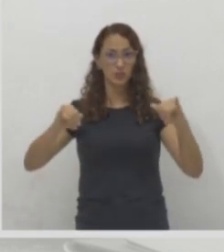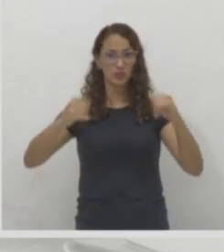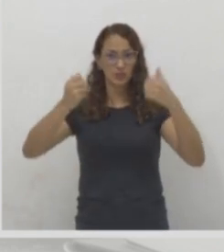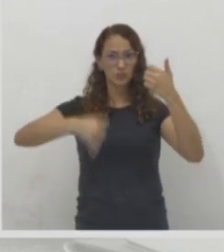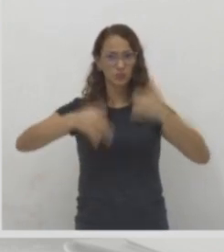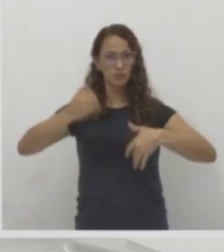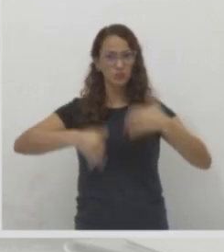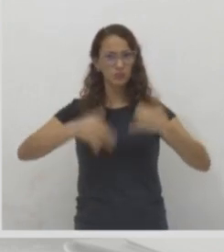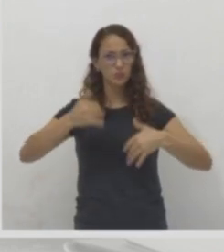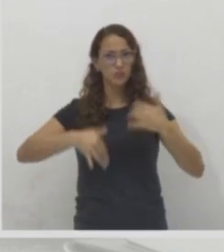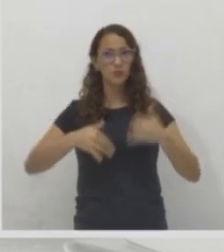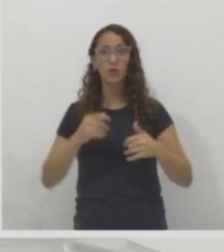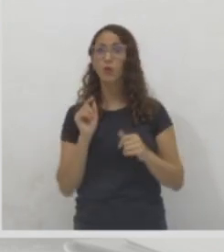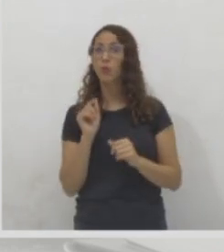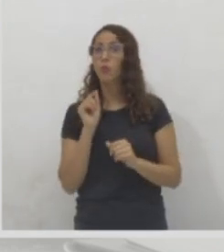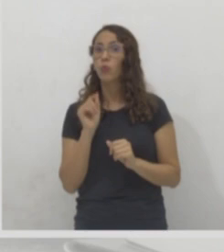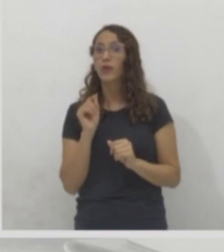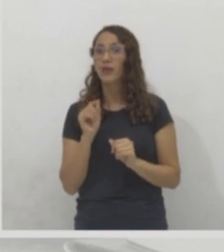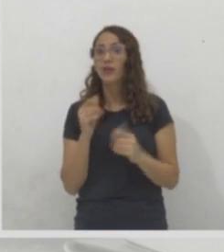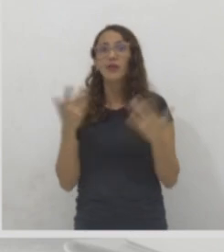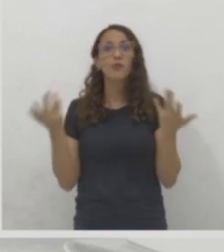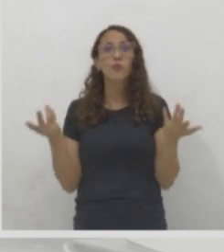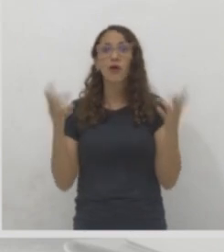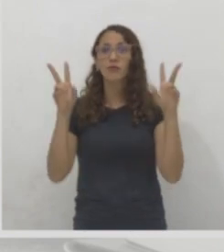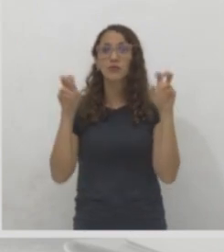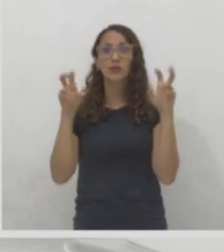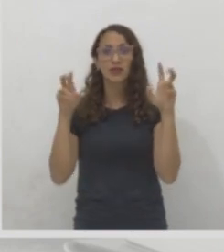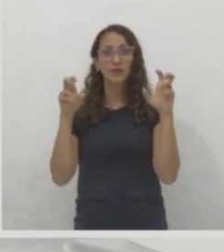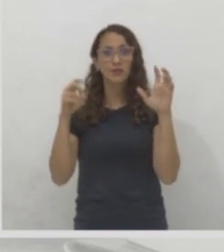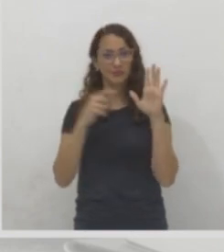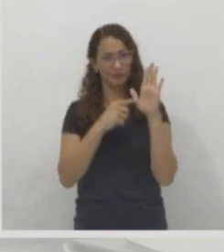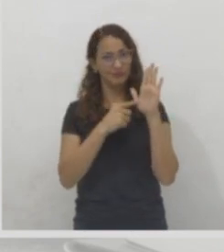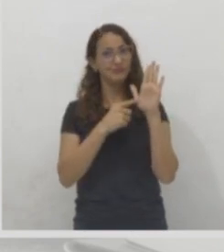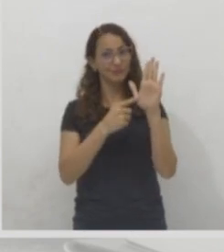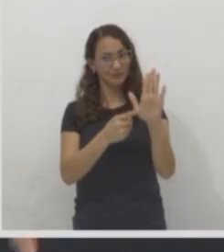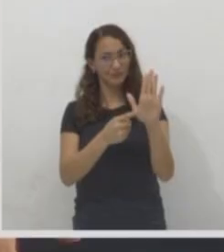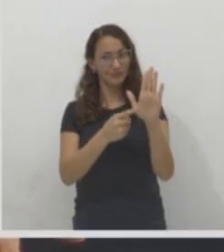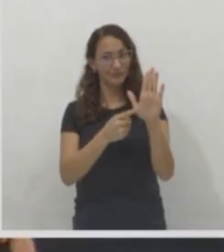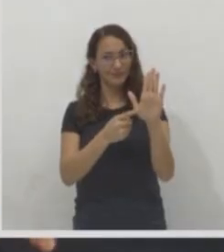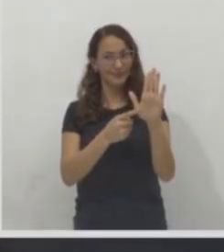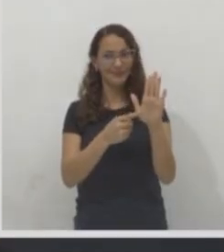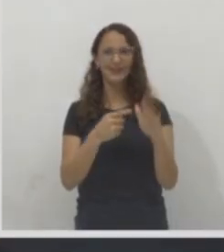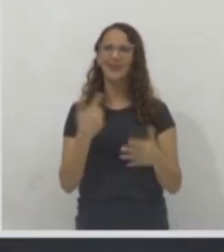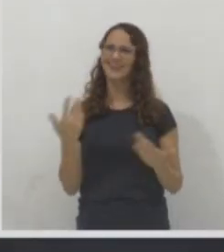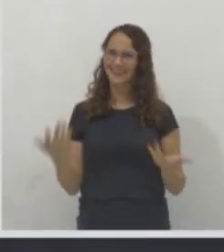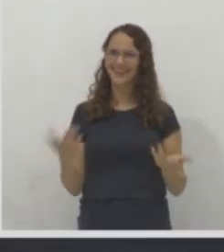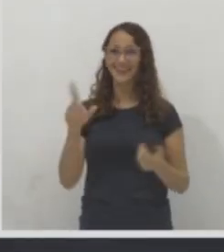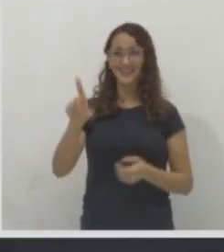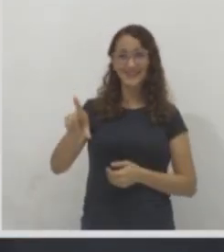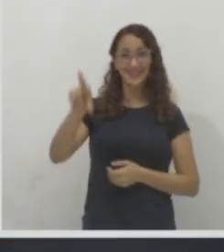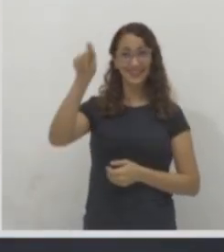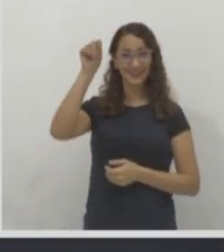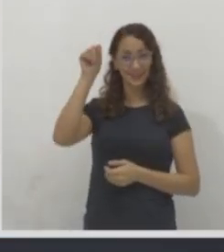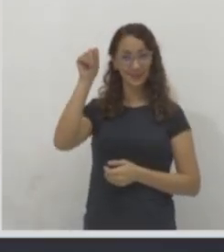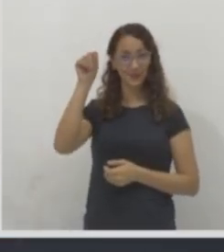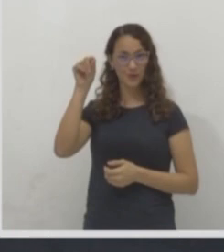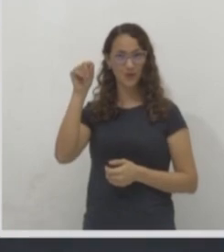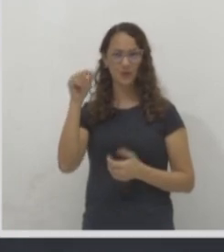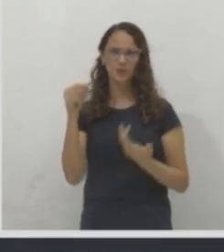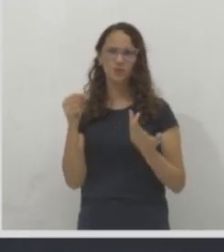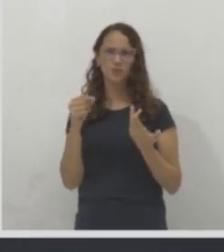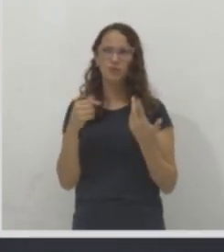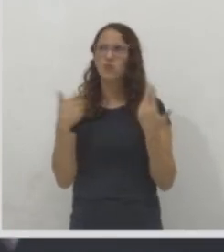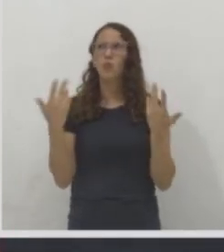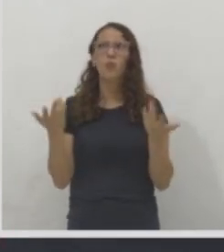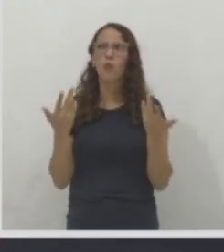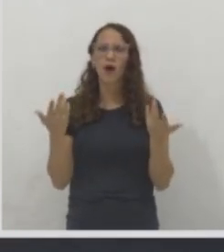aquela notícia vai tratar, certo? Eu escolho que matérias,